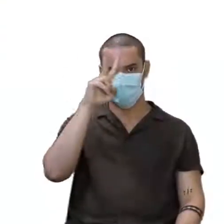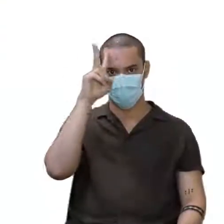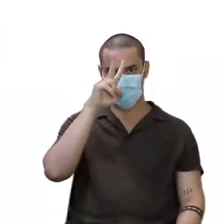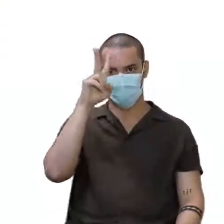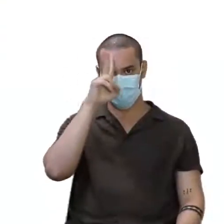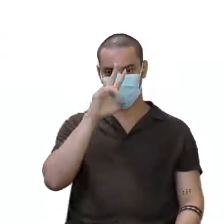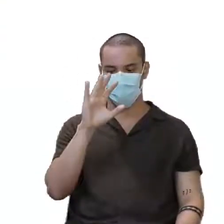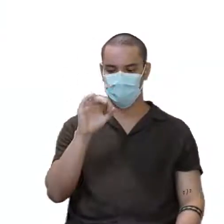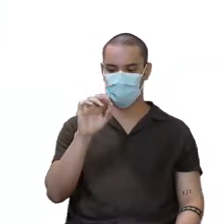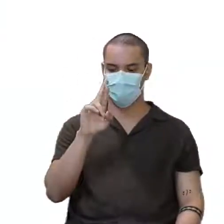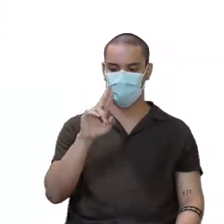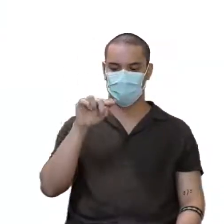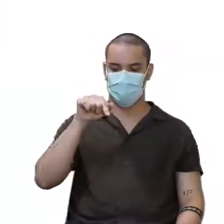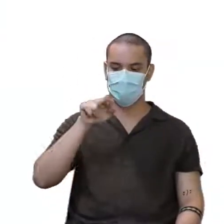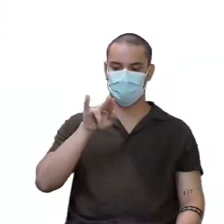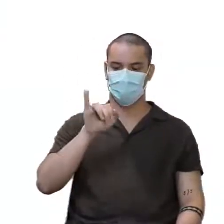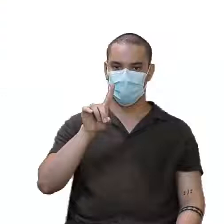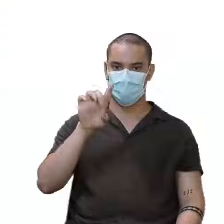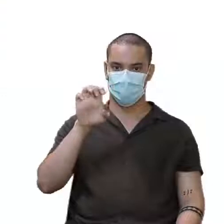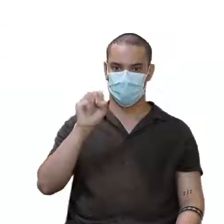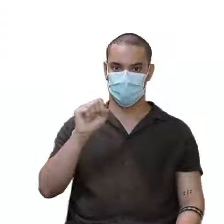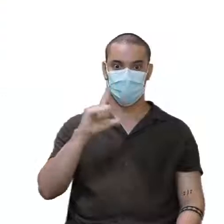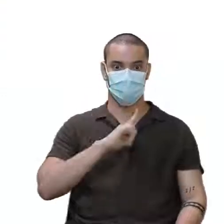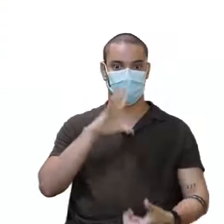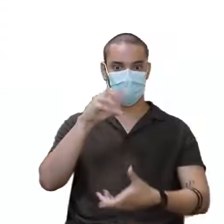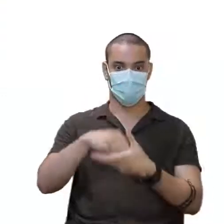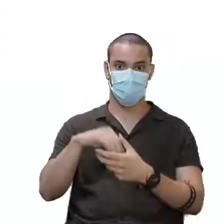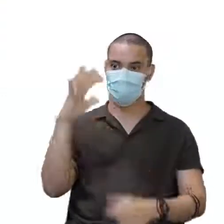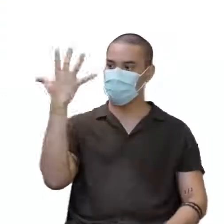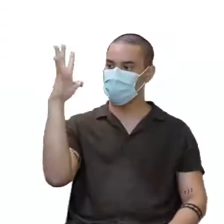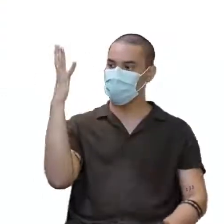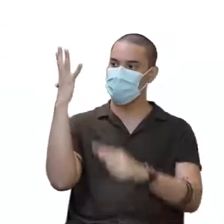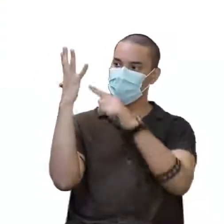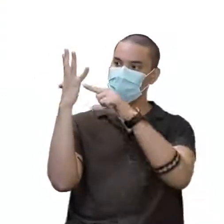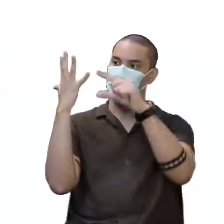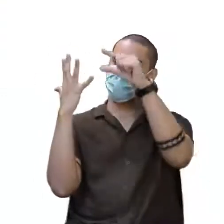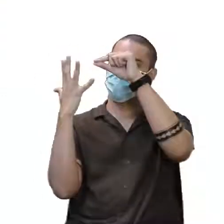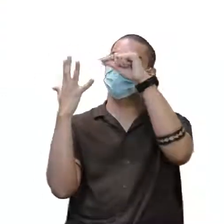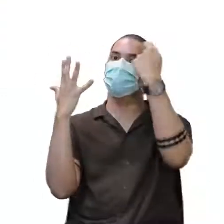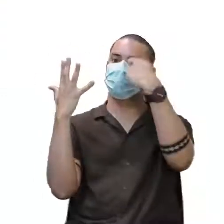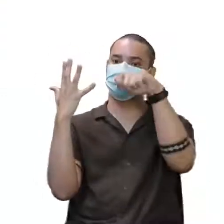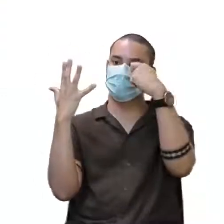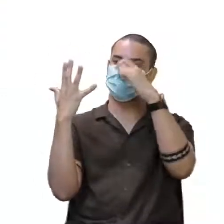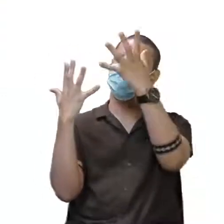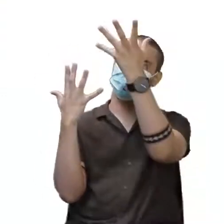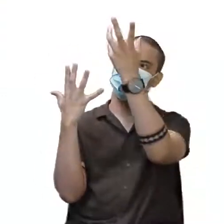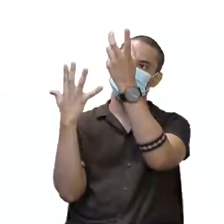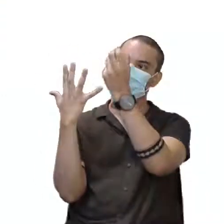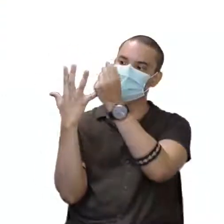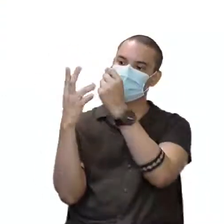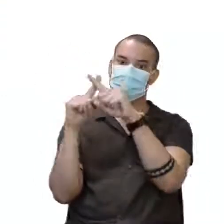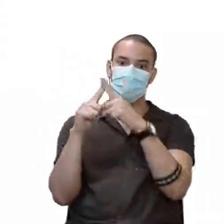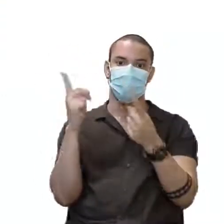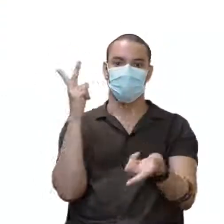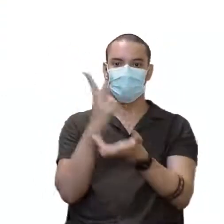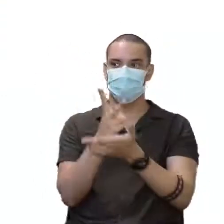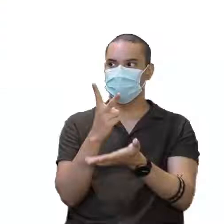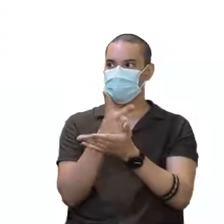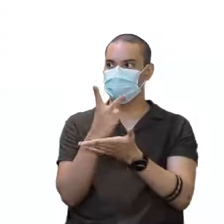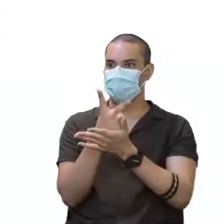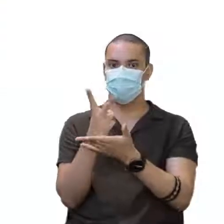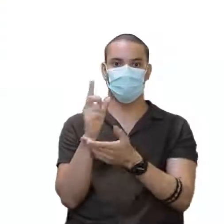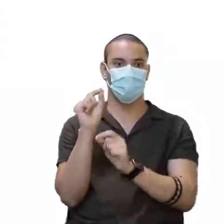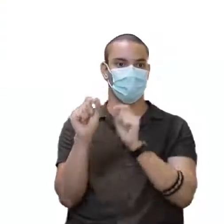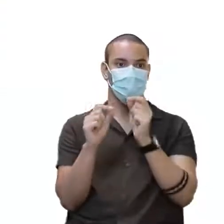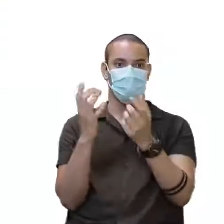né? Elas vão estar nos galhos das árvores, lá no topo, elas precisam de luz, precisam. Mas elas estão sempre, ao redor delas